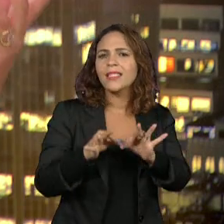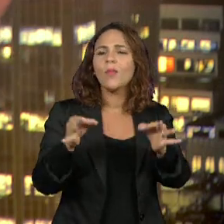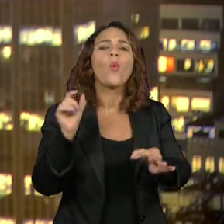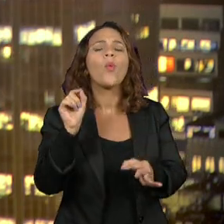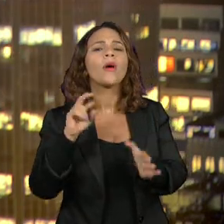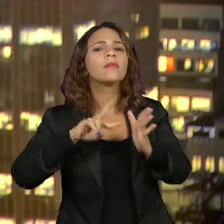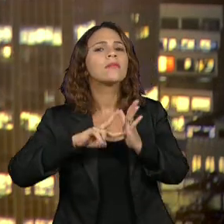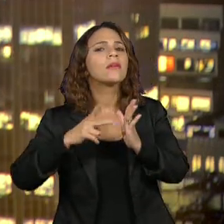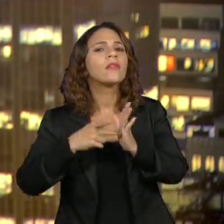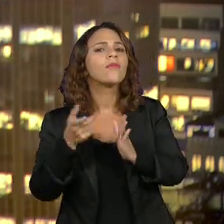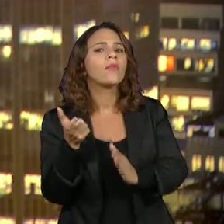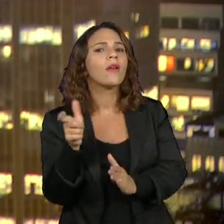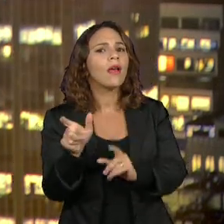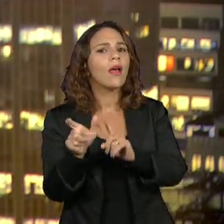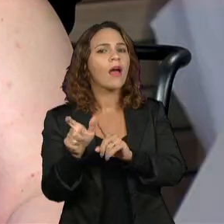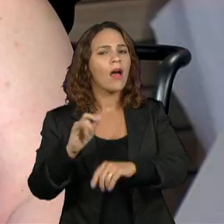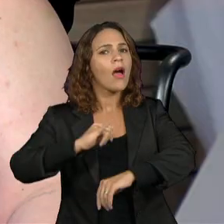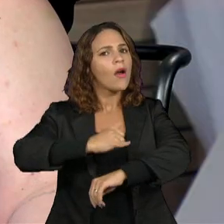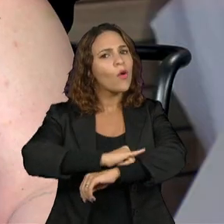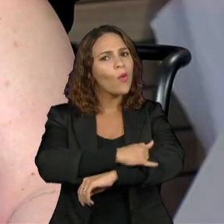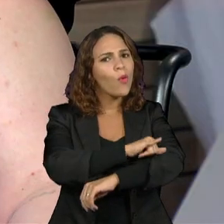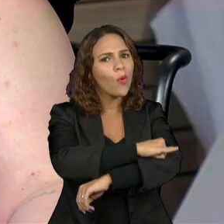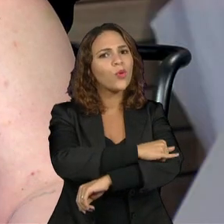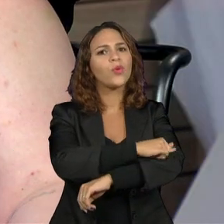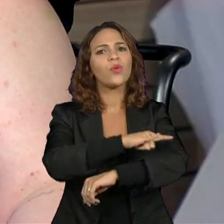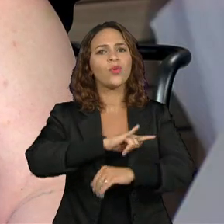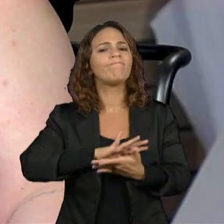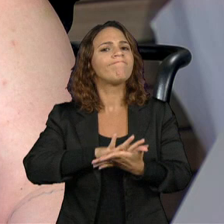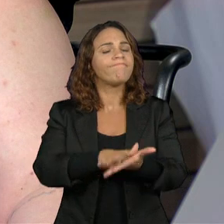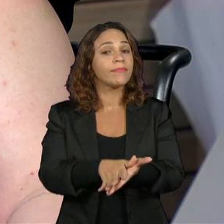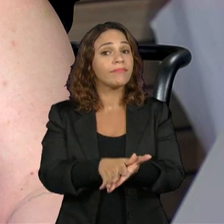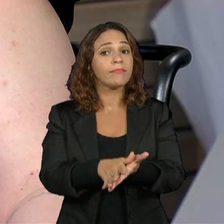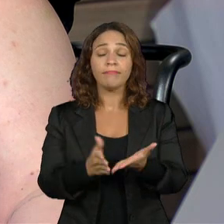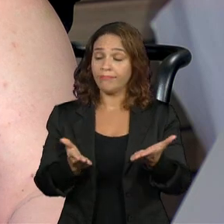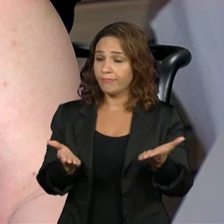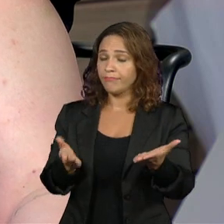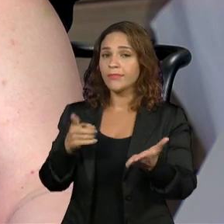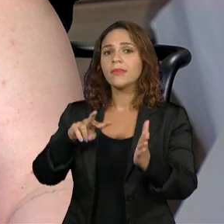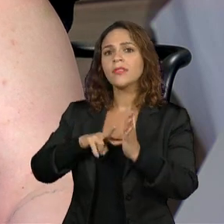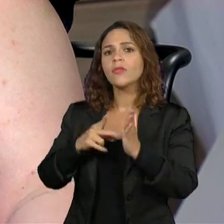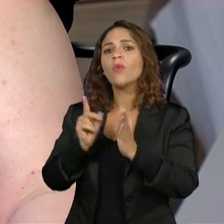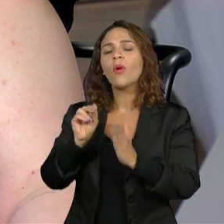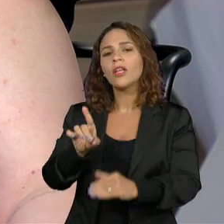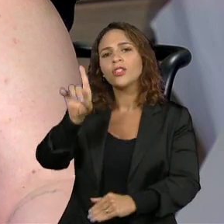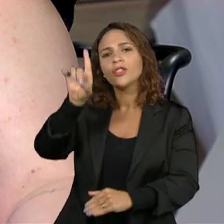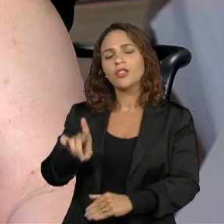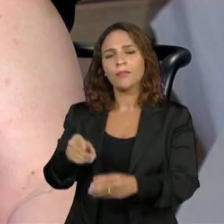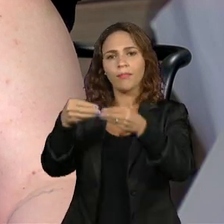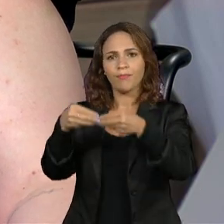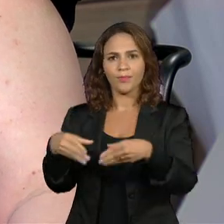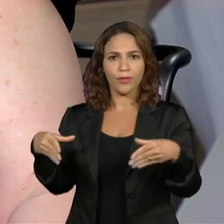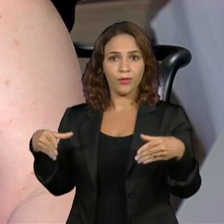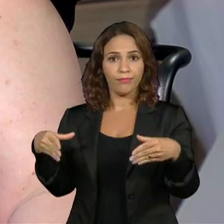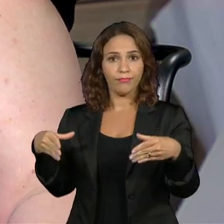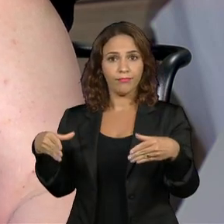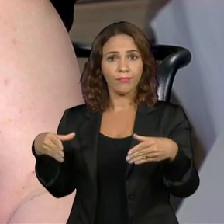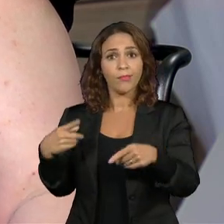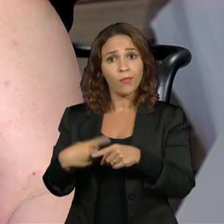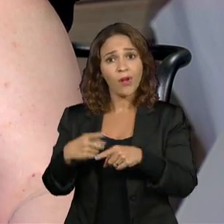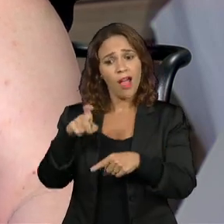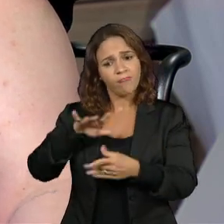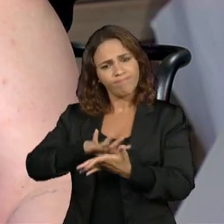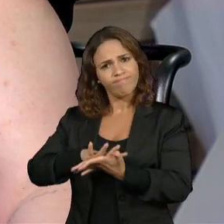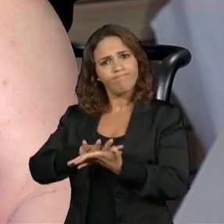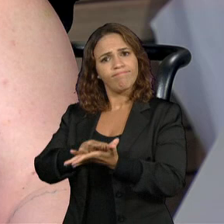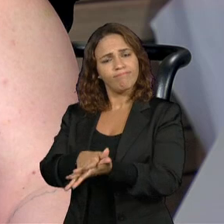é a gordofobia? Bom, a gordofobia, para a gente, nada mais é do que a perda de direitos, uma